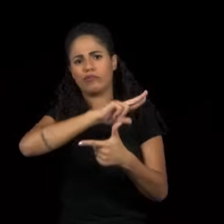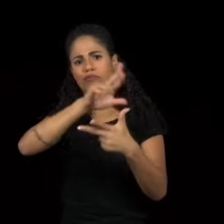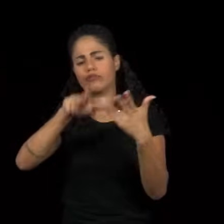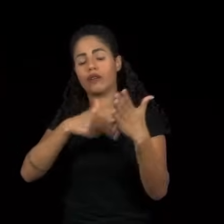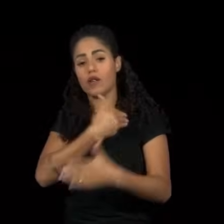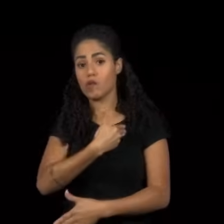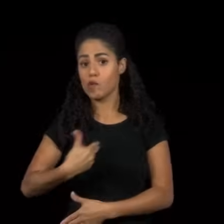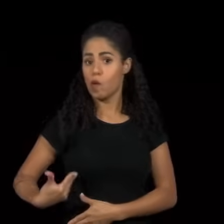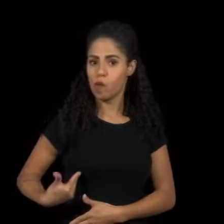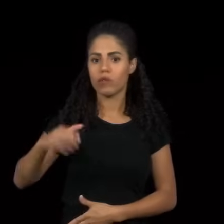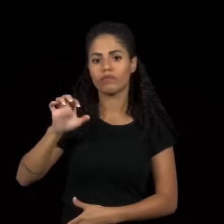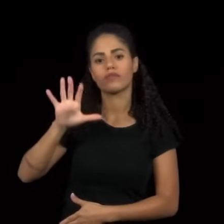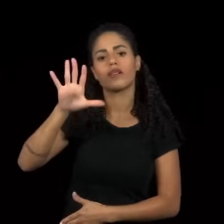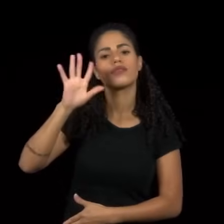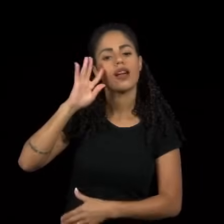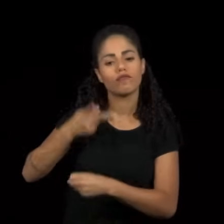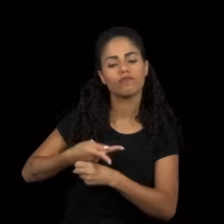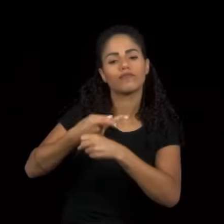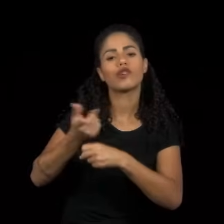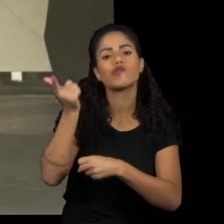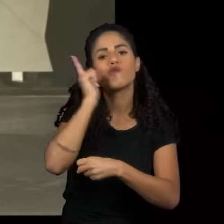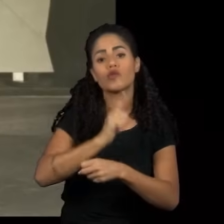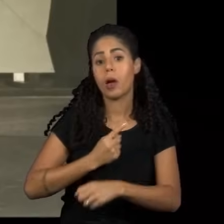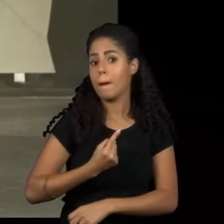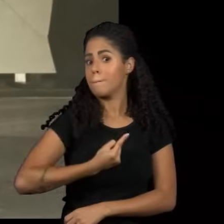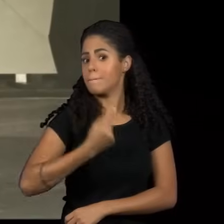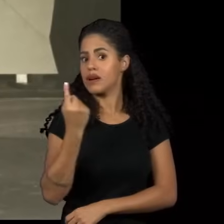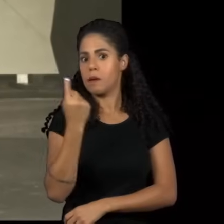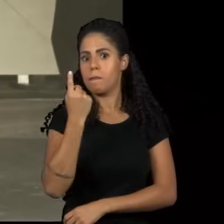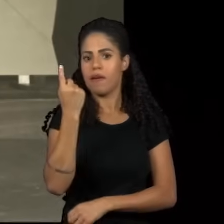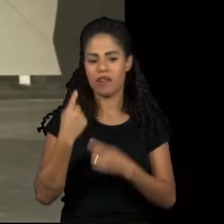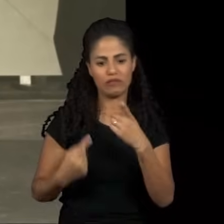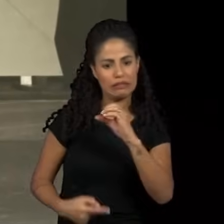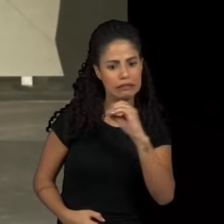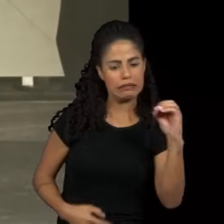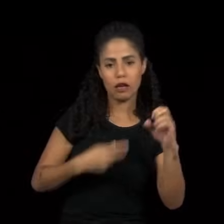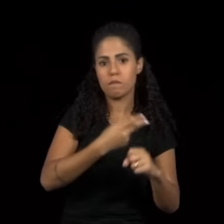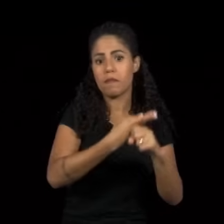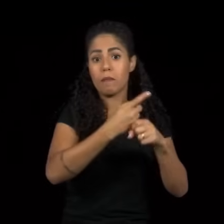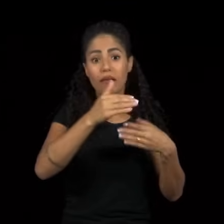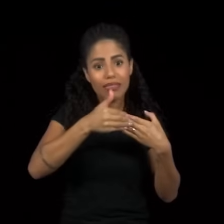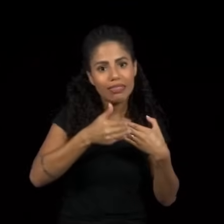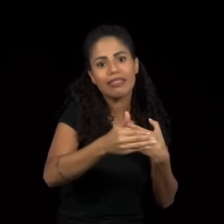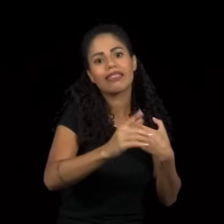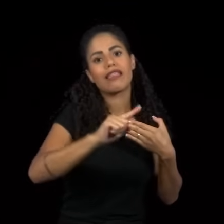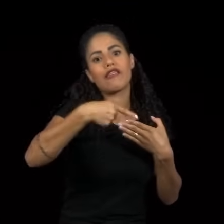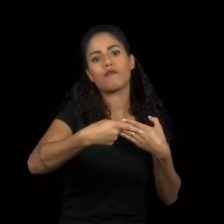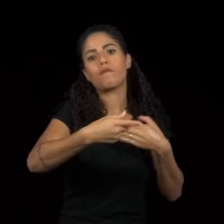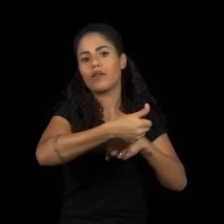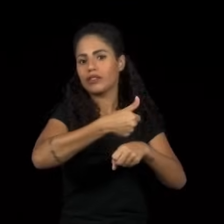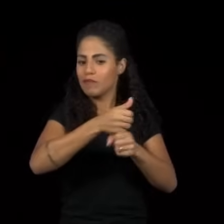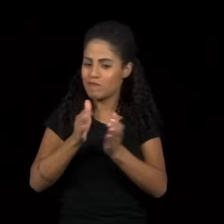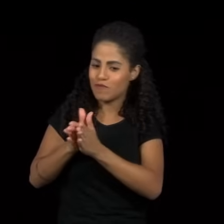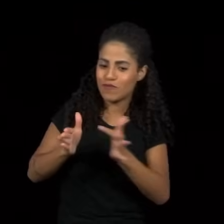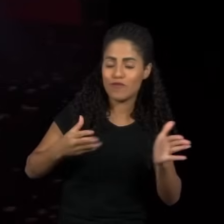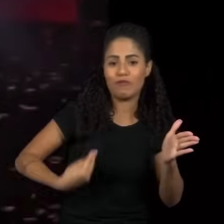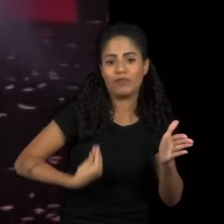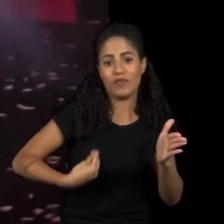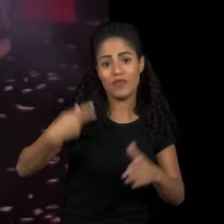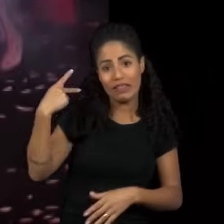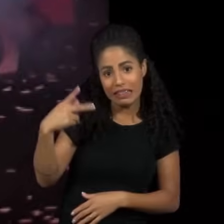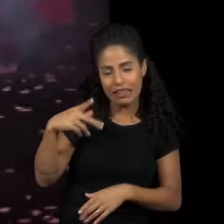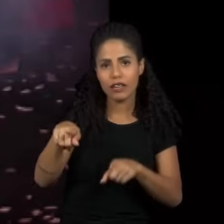Estado e Molière, os primeiros dos mais de 100 prêmios que ele receberia durante a sua carreira.